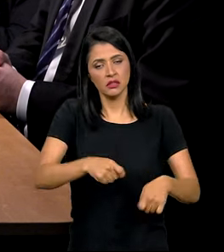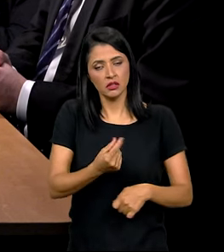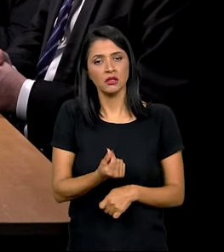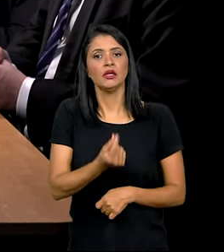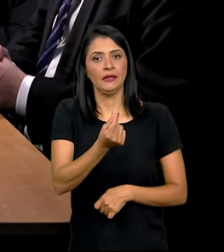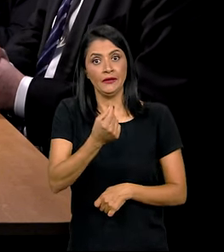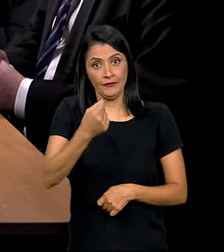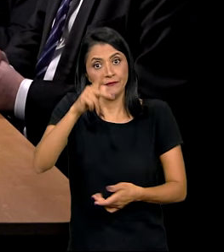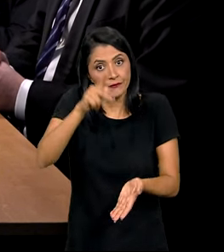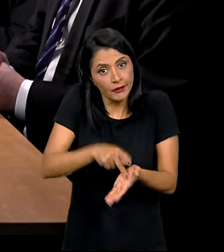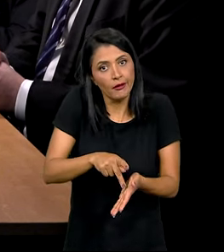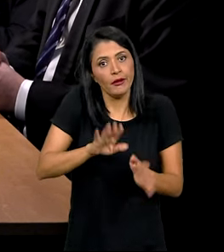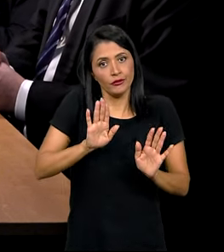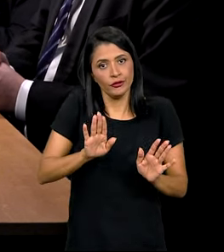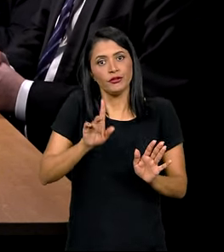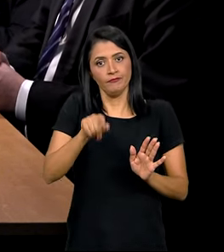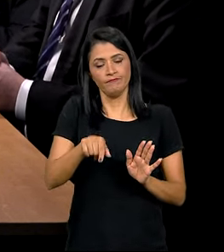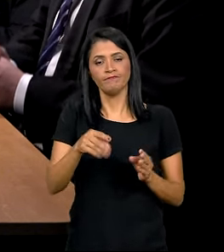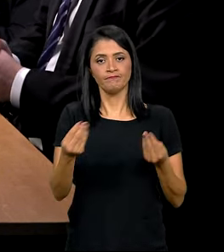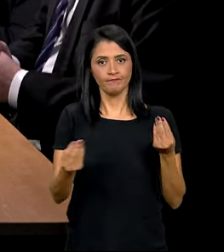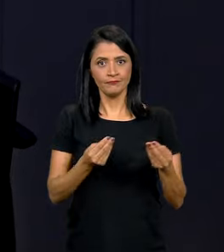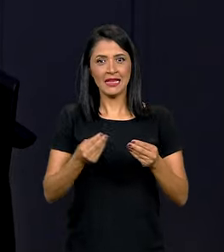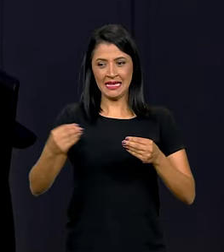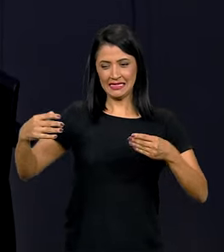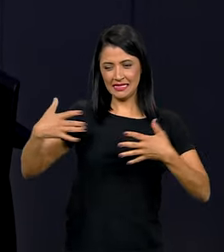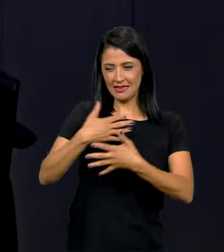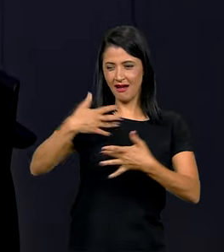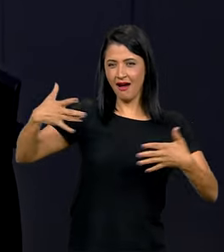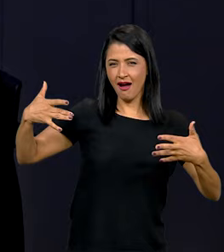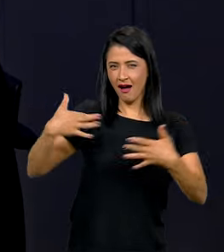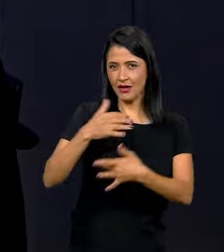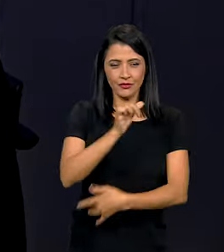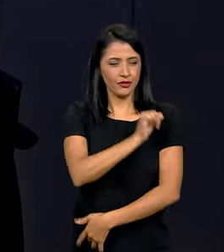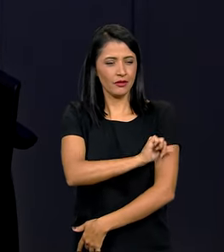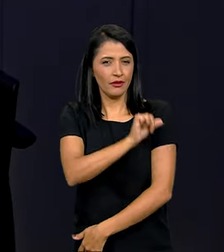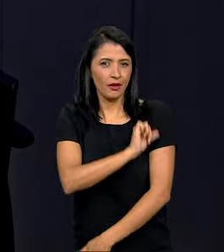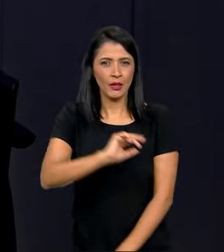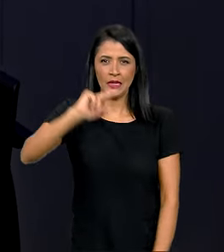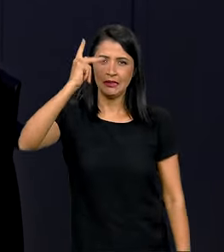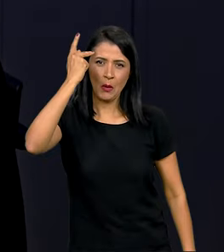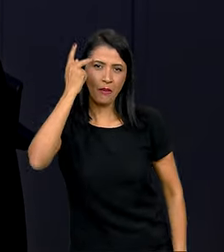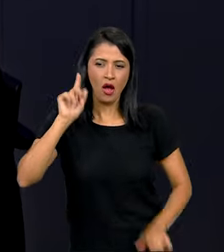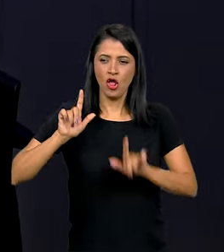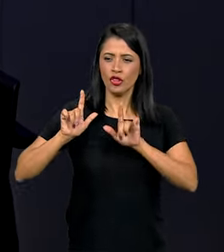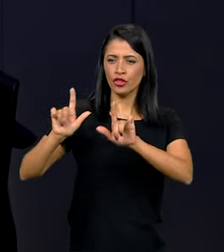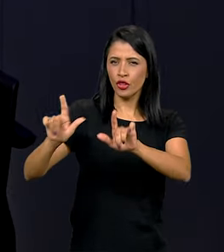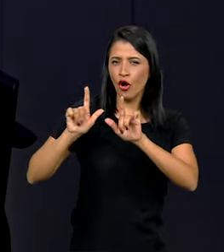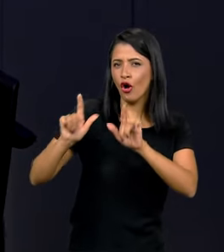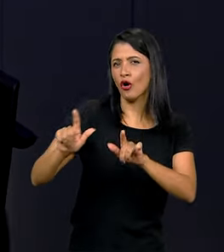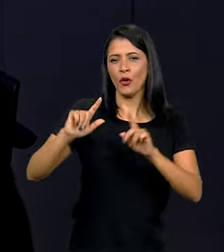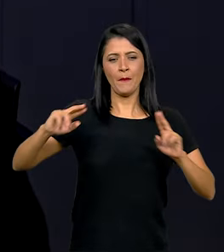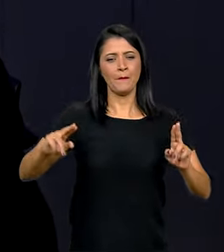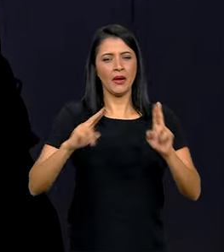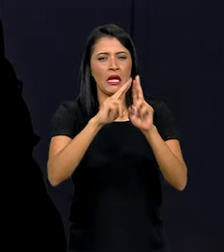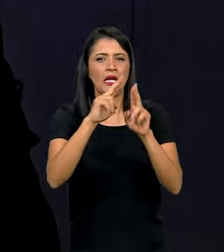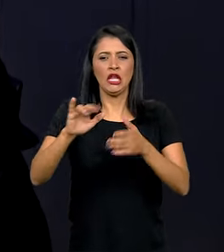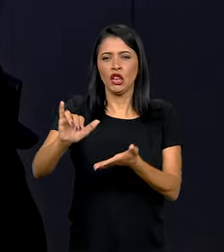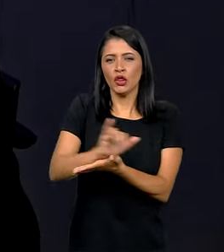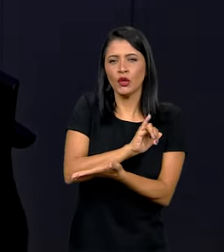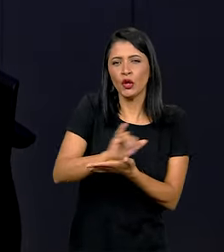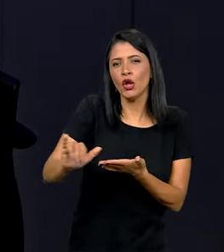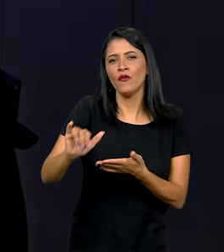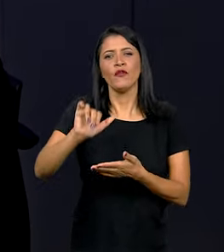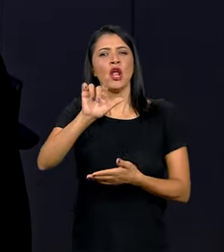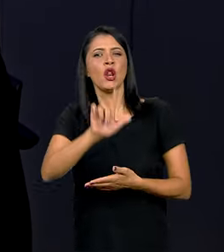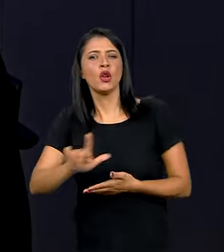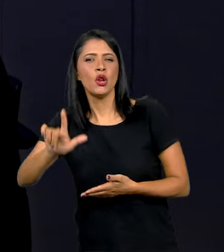no e crua é essa grandes cidades Rio de Janeiro São Paulo Tókio Paris Nova York